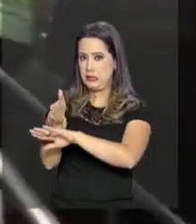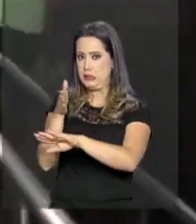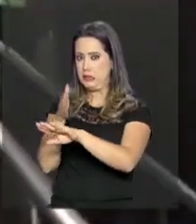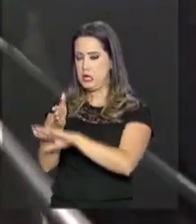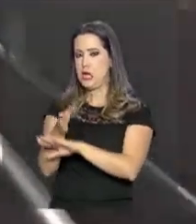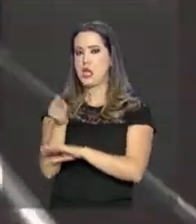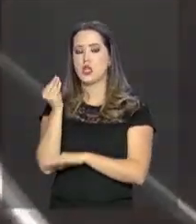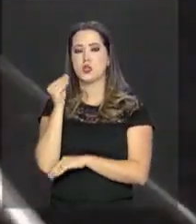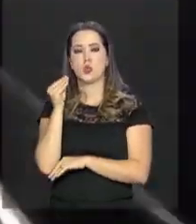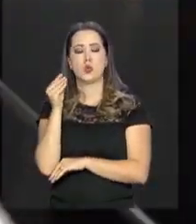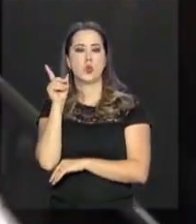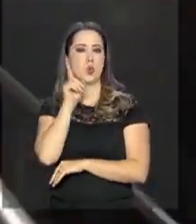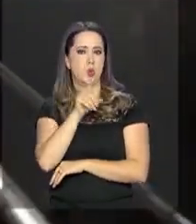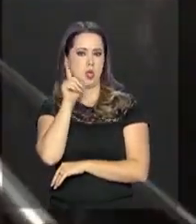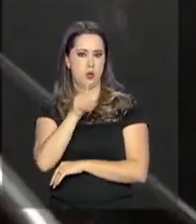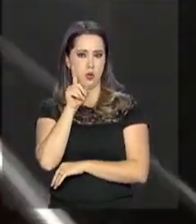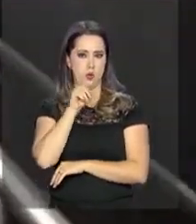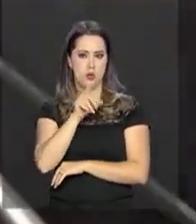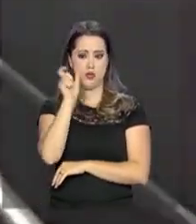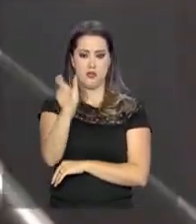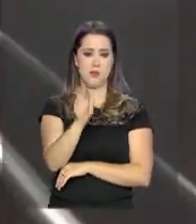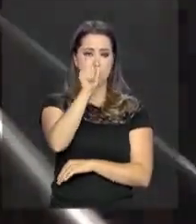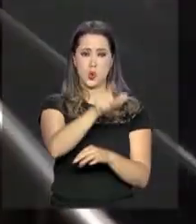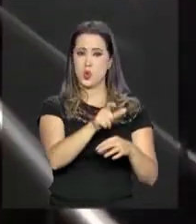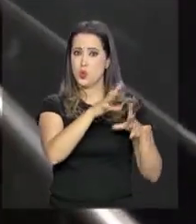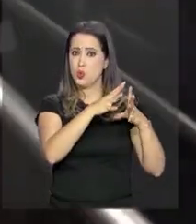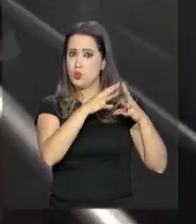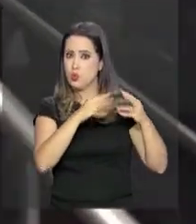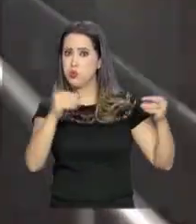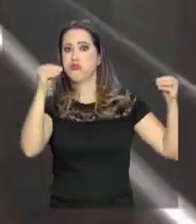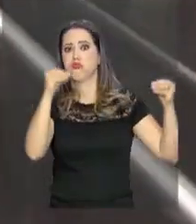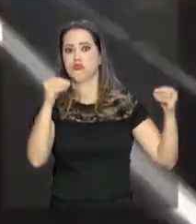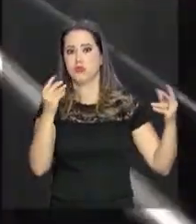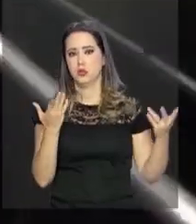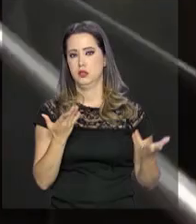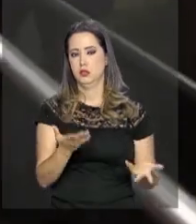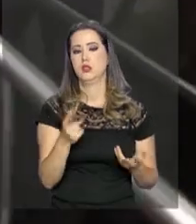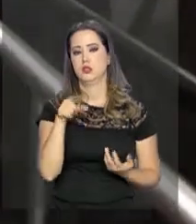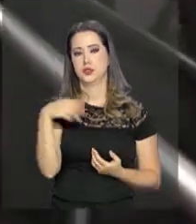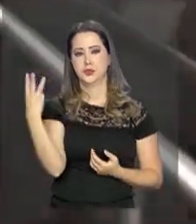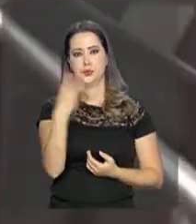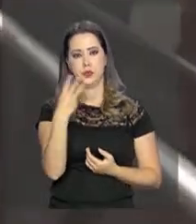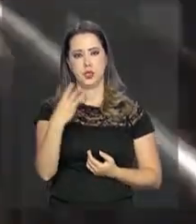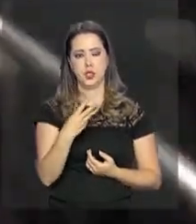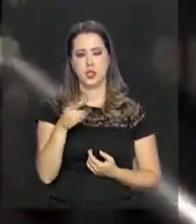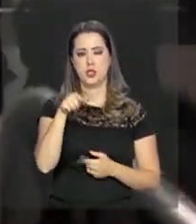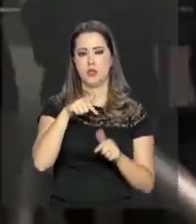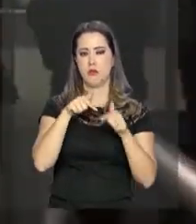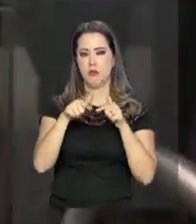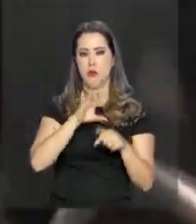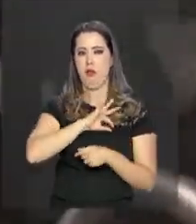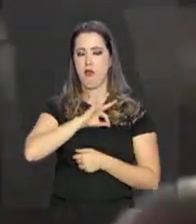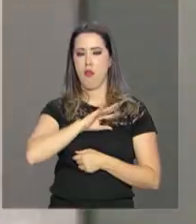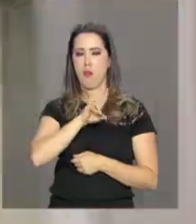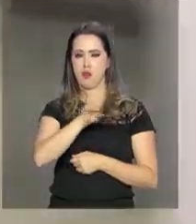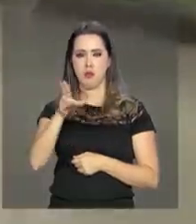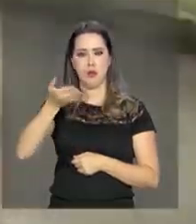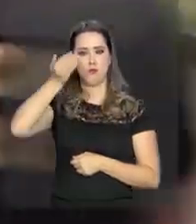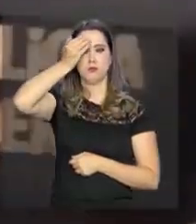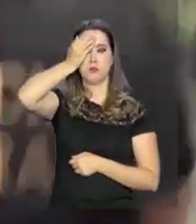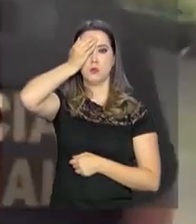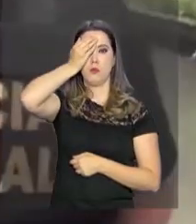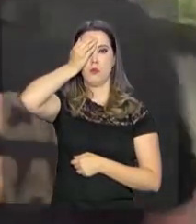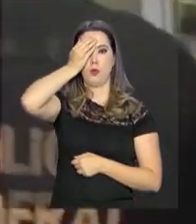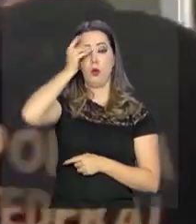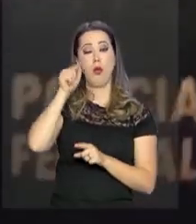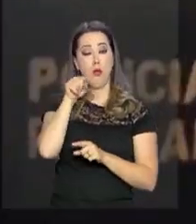das Bahamas para os Estados Unidos. A ação é resultado da terceira fase da Operação Piratas do Caribe. O homem, de 40 anos,